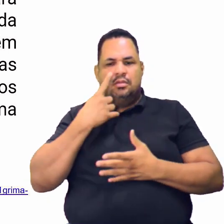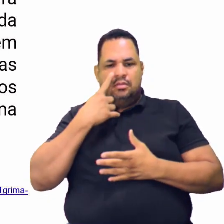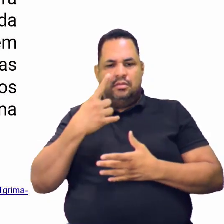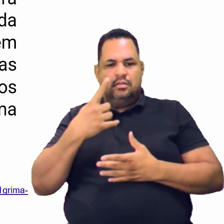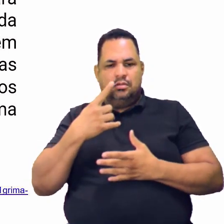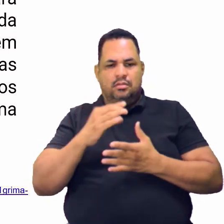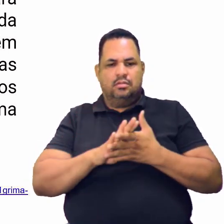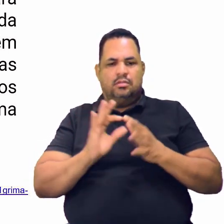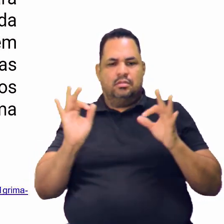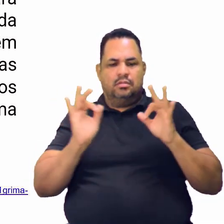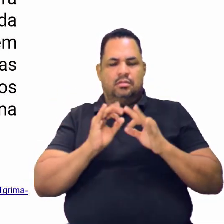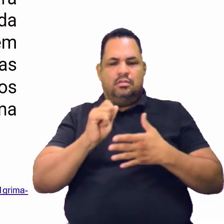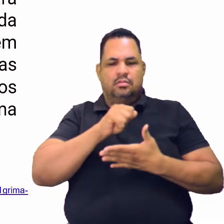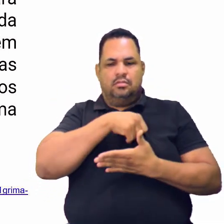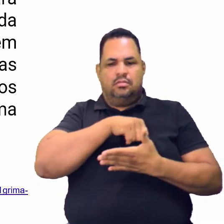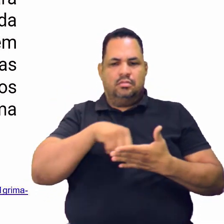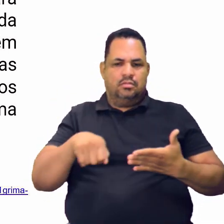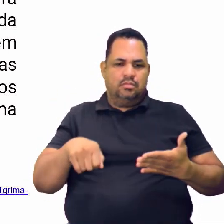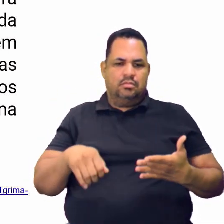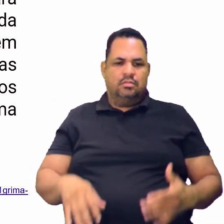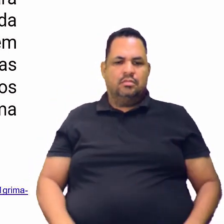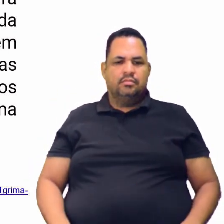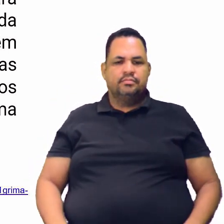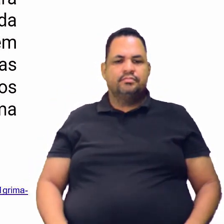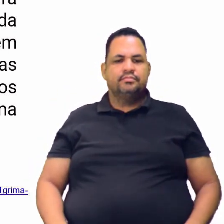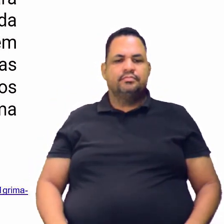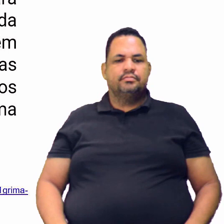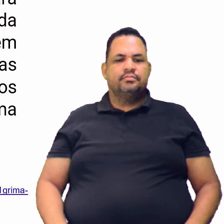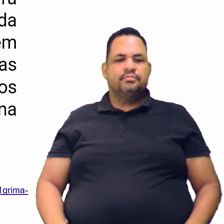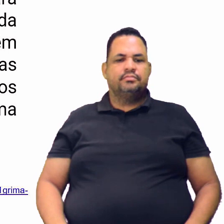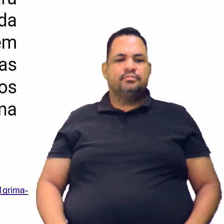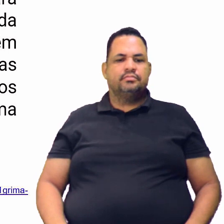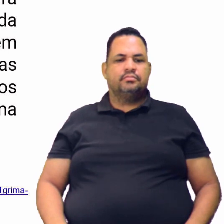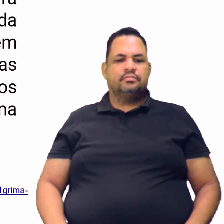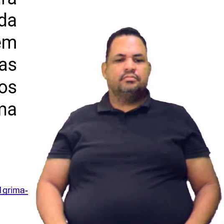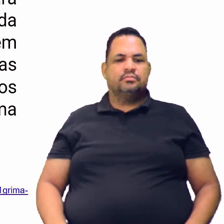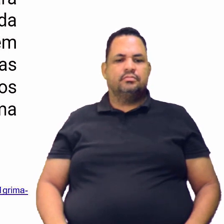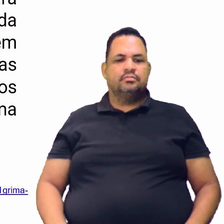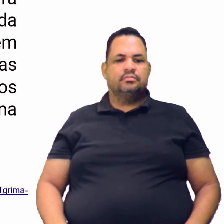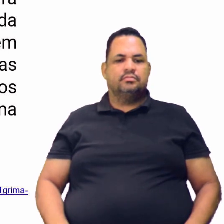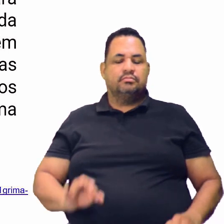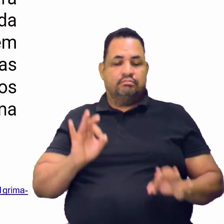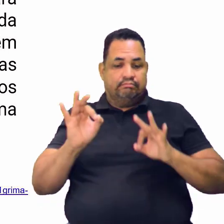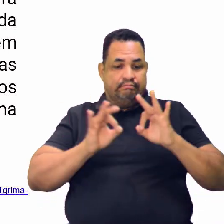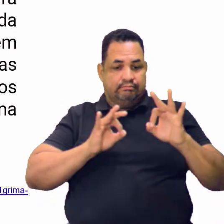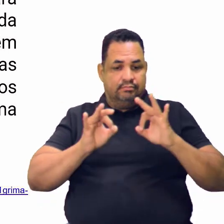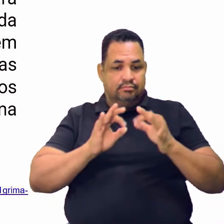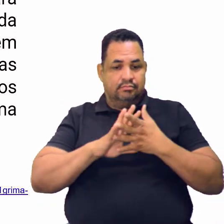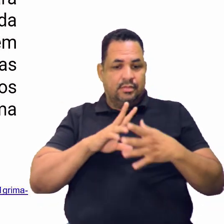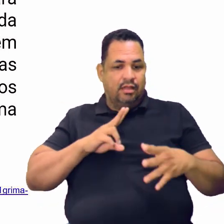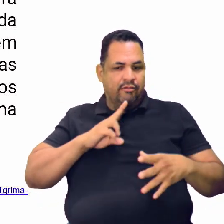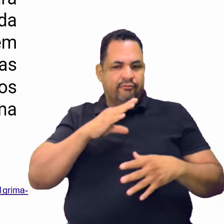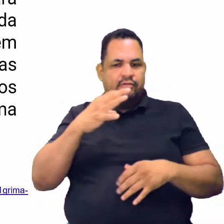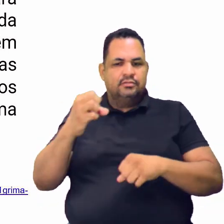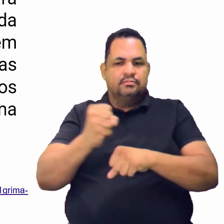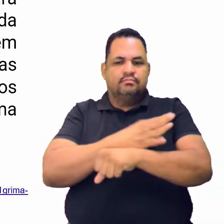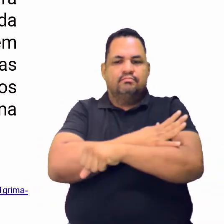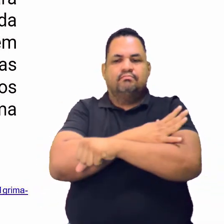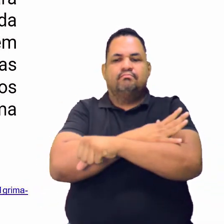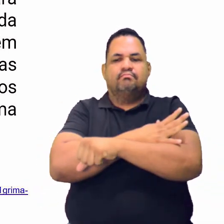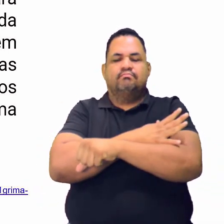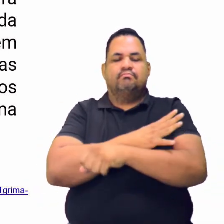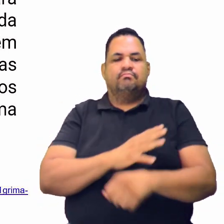ela é uma ótima escritora. Então, amadinhos, ó, preparem-se para